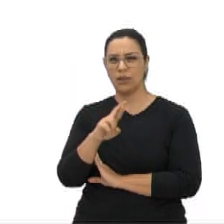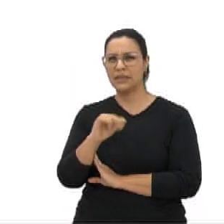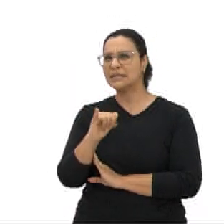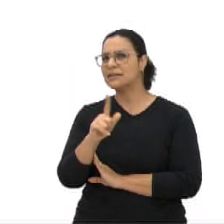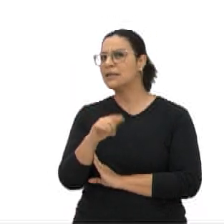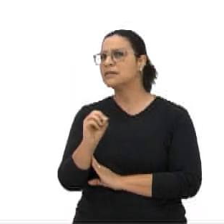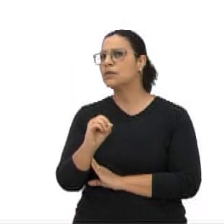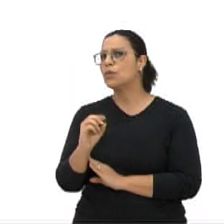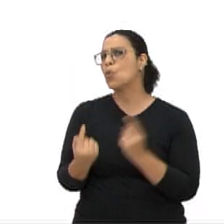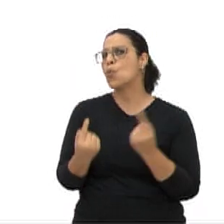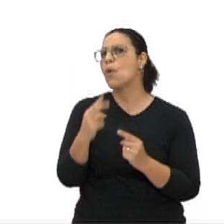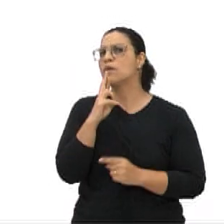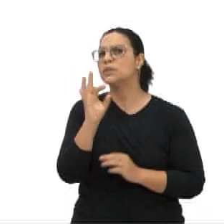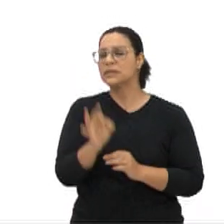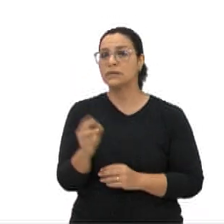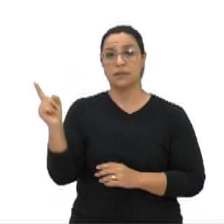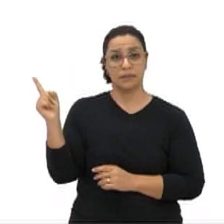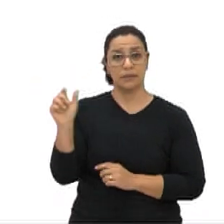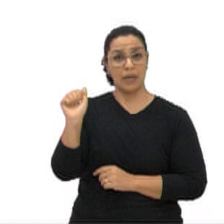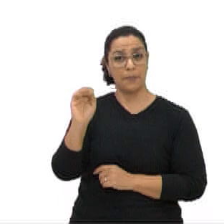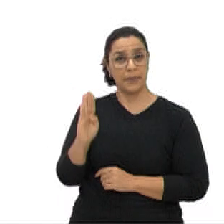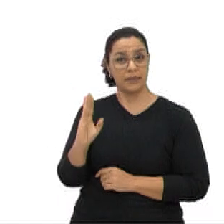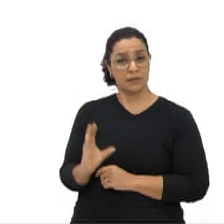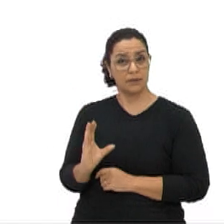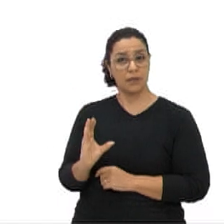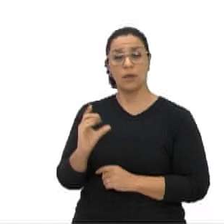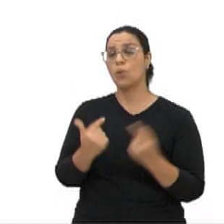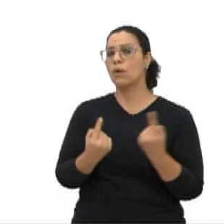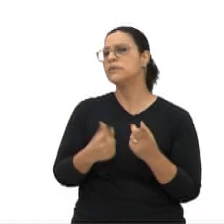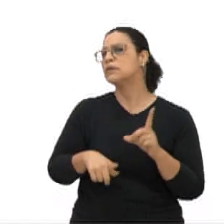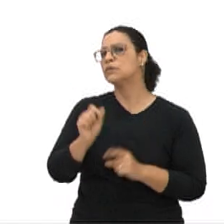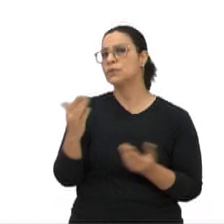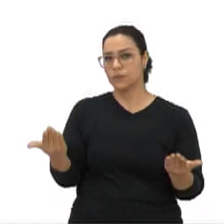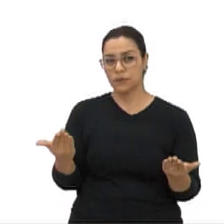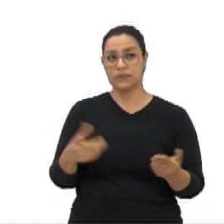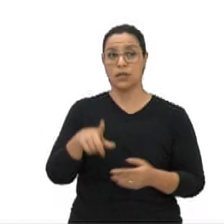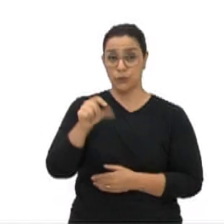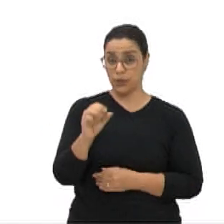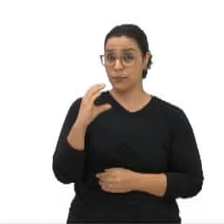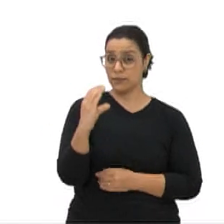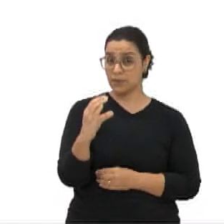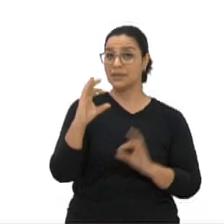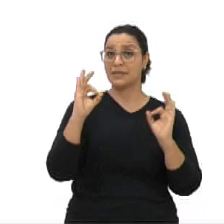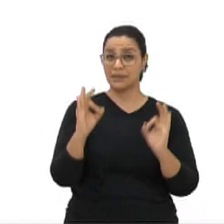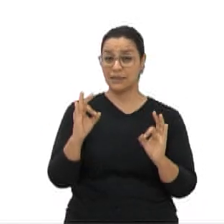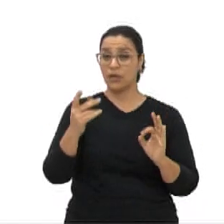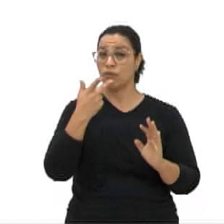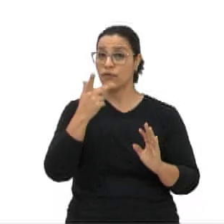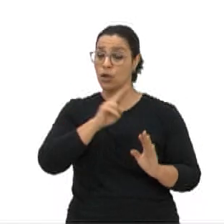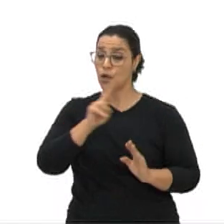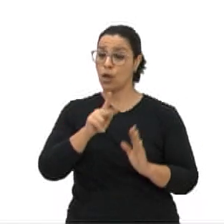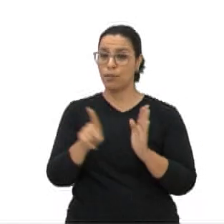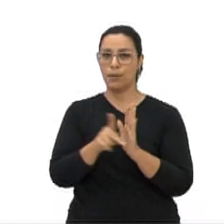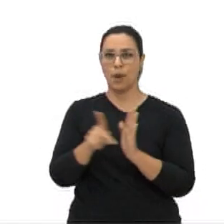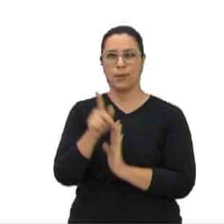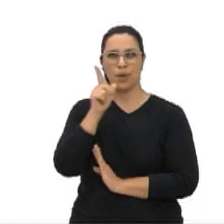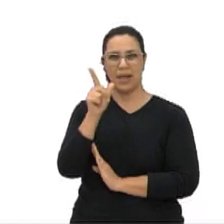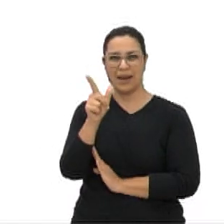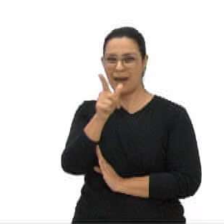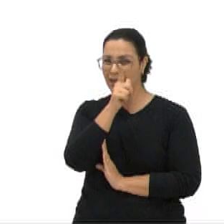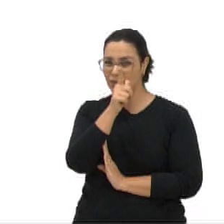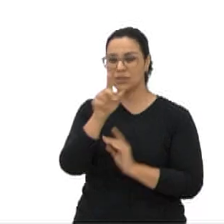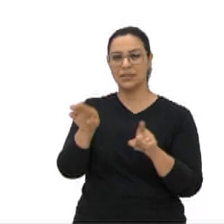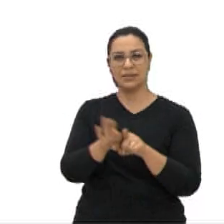sua própria, aí eu coloquei as opções A, B e C. Se você colocou a C, denominação nas línguas